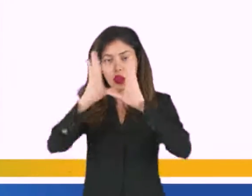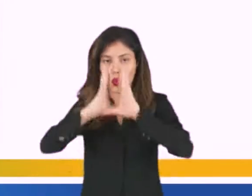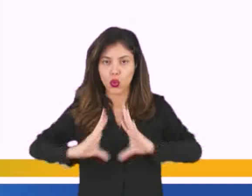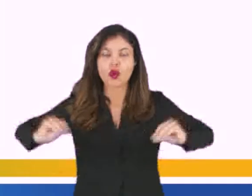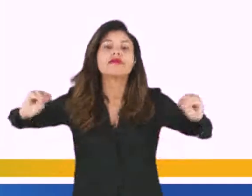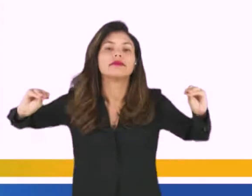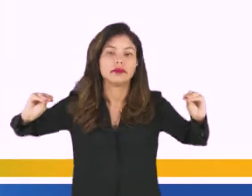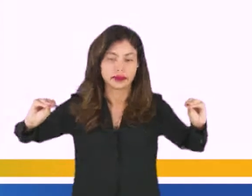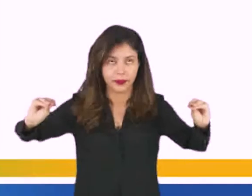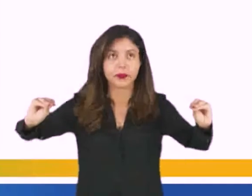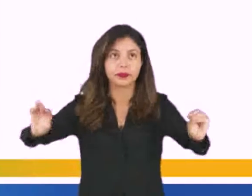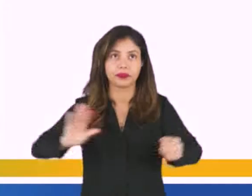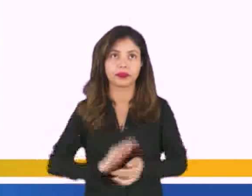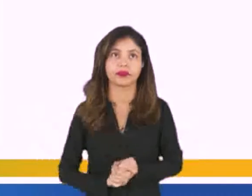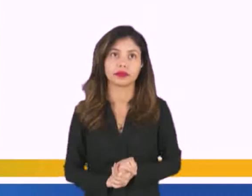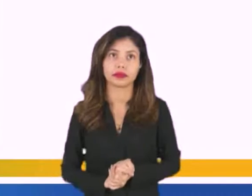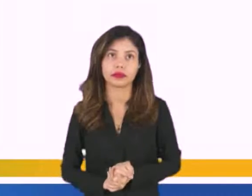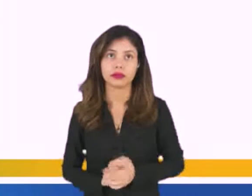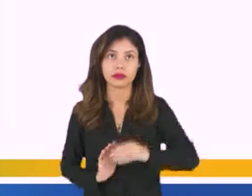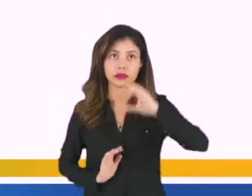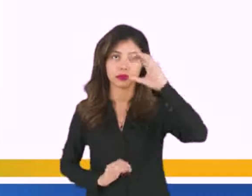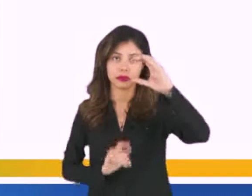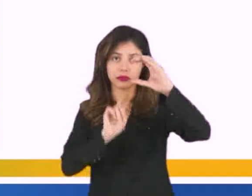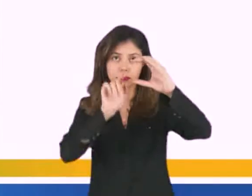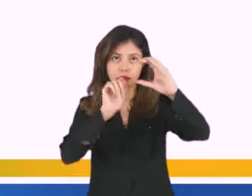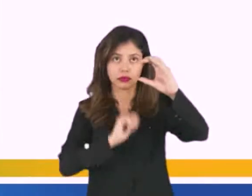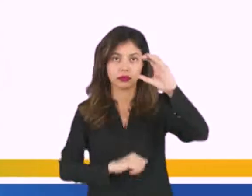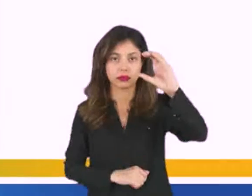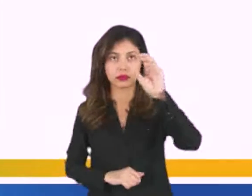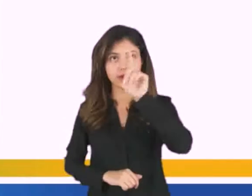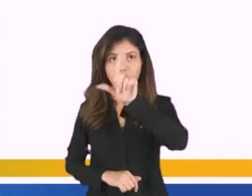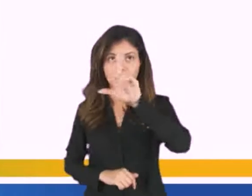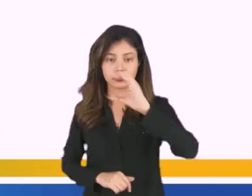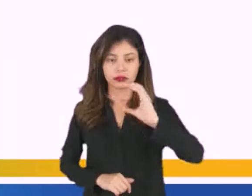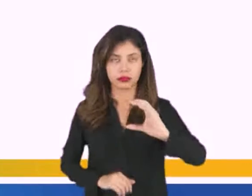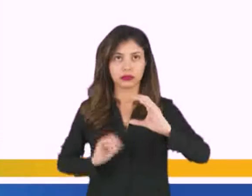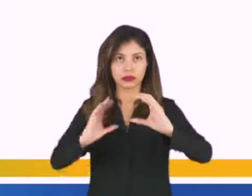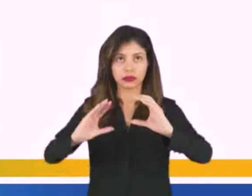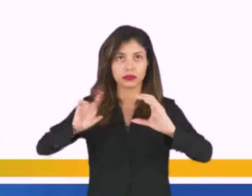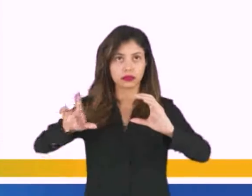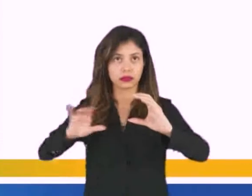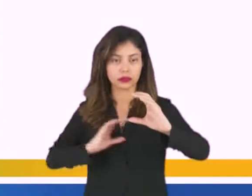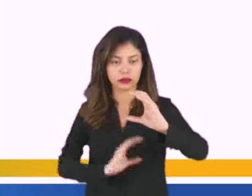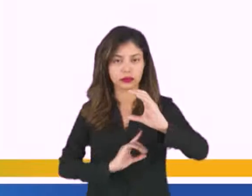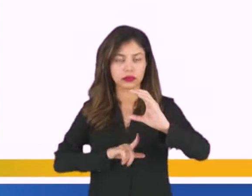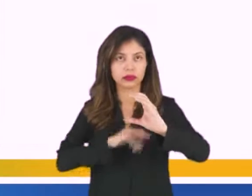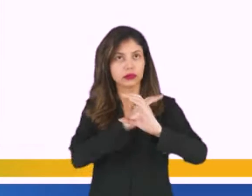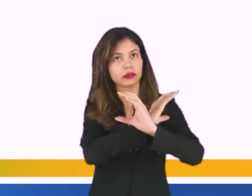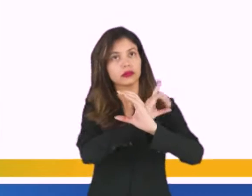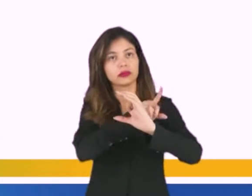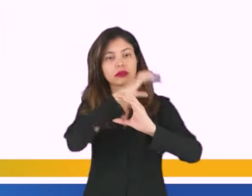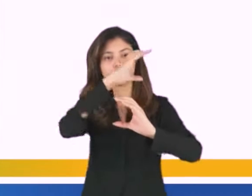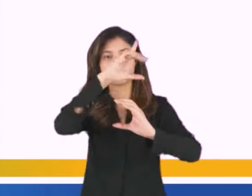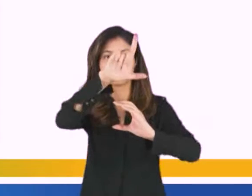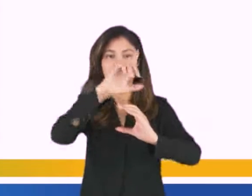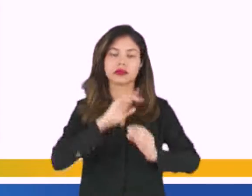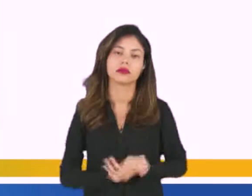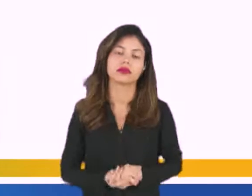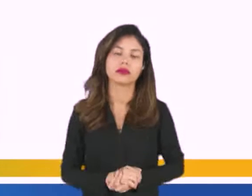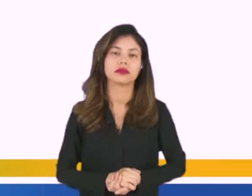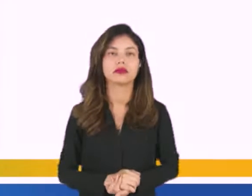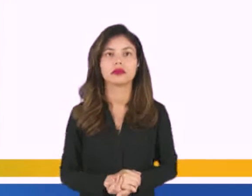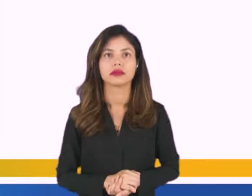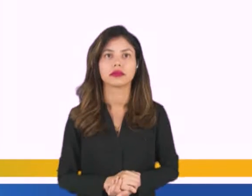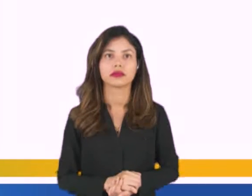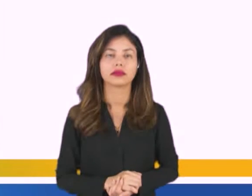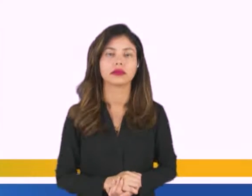dissolve semelhante. E está aqui a nossa estrutura, que é o tetracloreto de carbono, que está